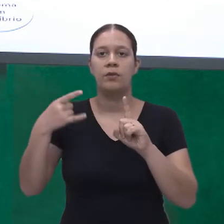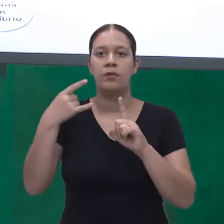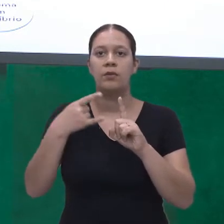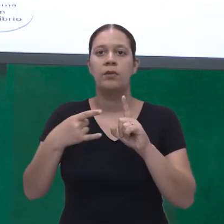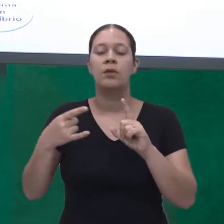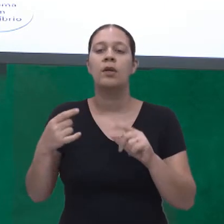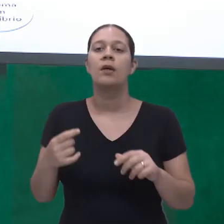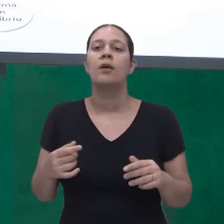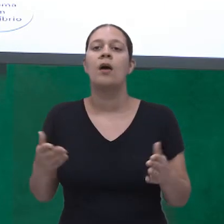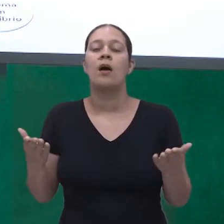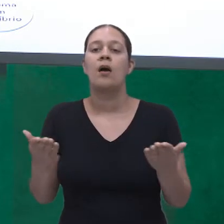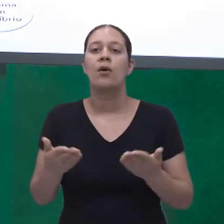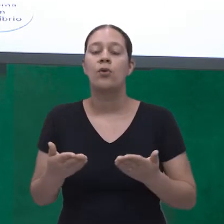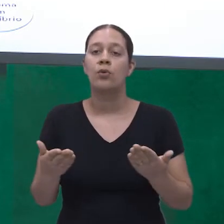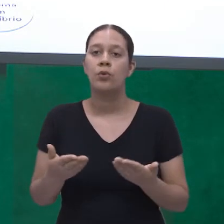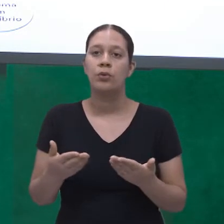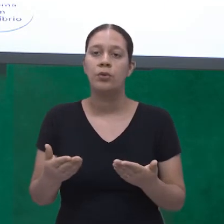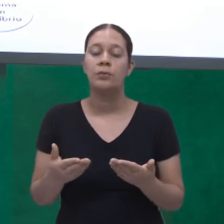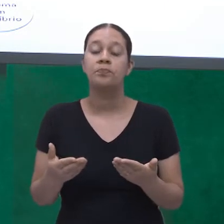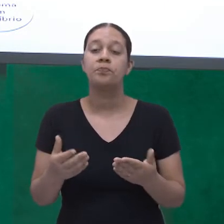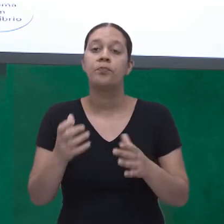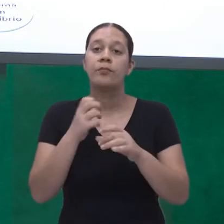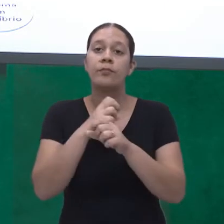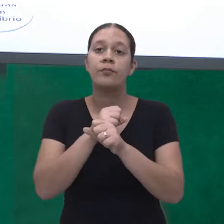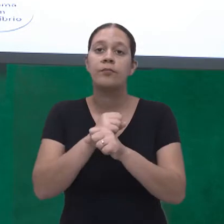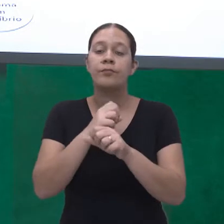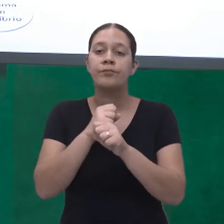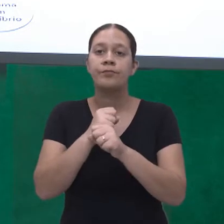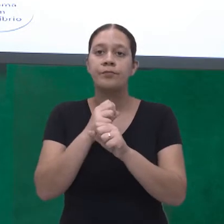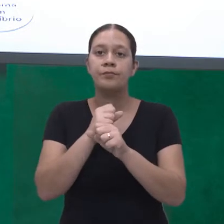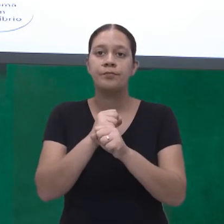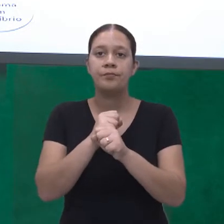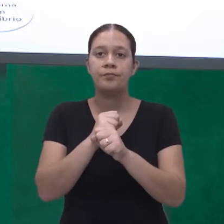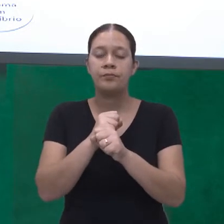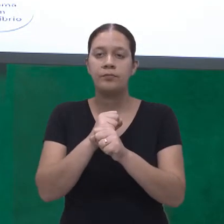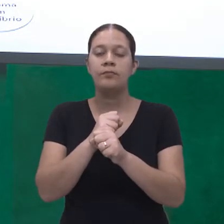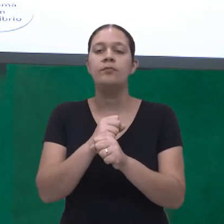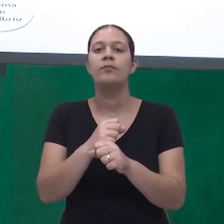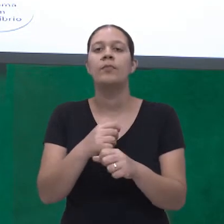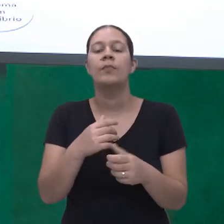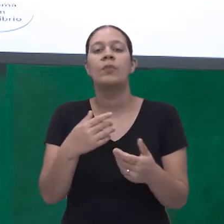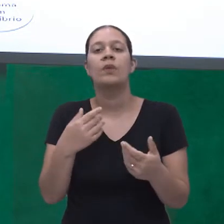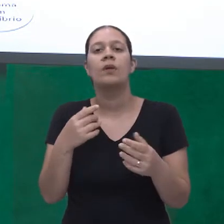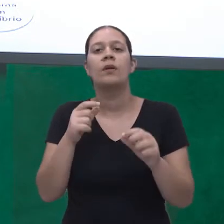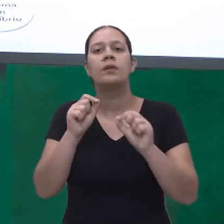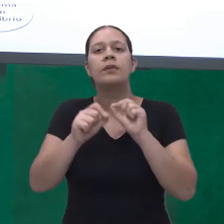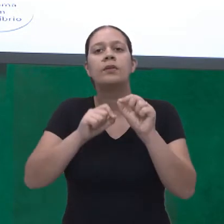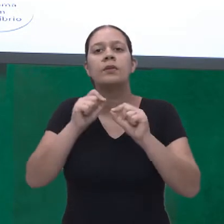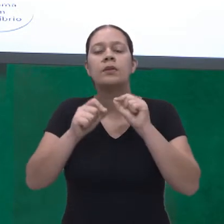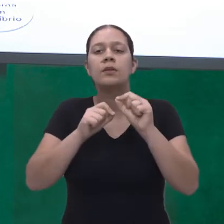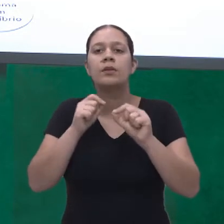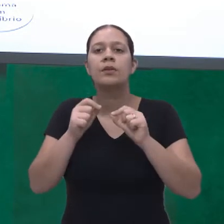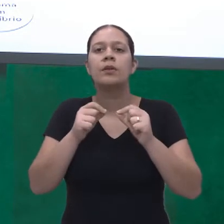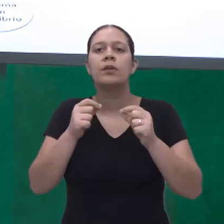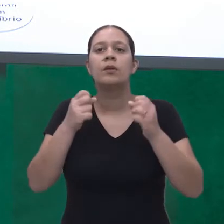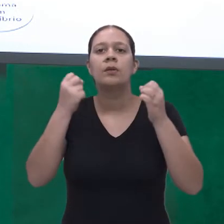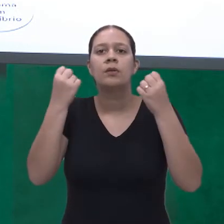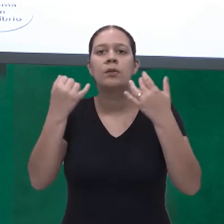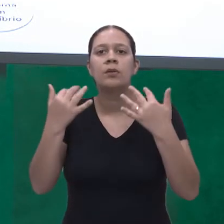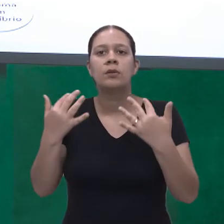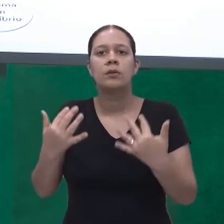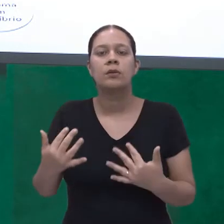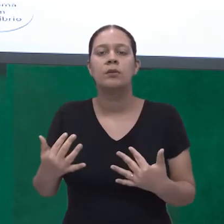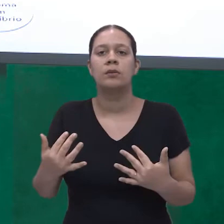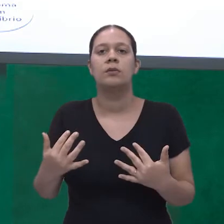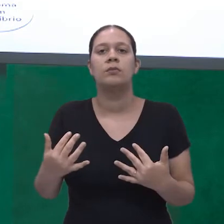de Gibbs é uma equação, e é uma equação termodinâmica que ela vai definir se uma